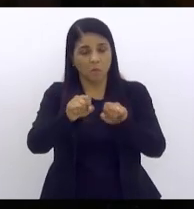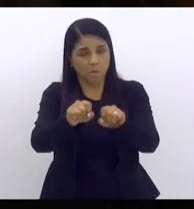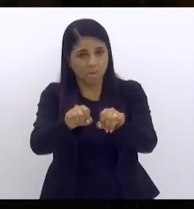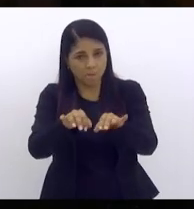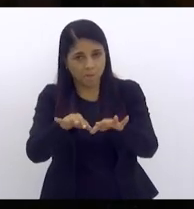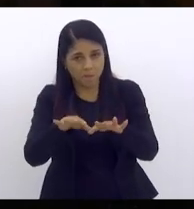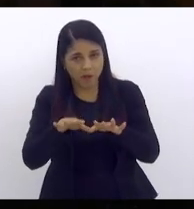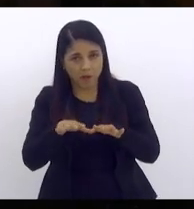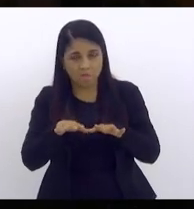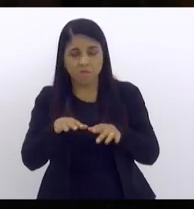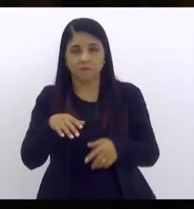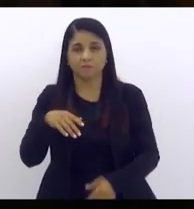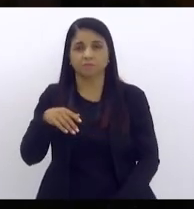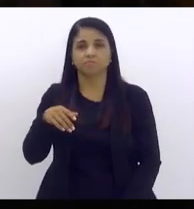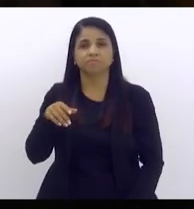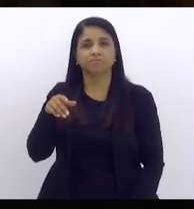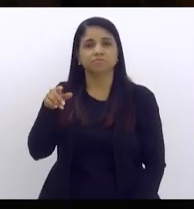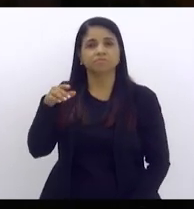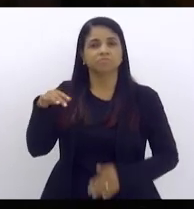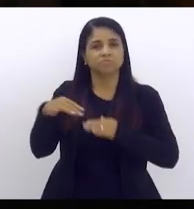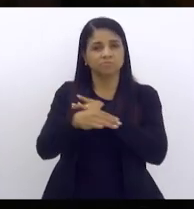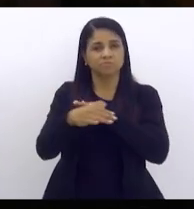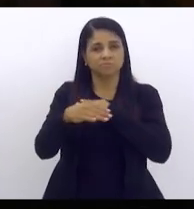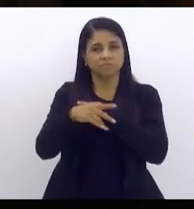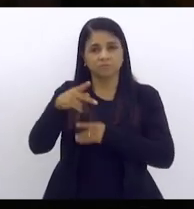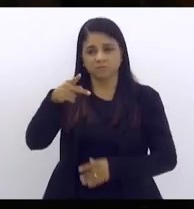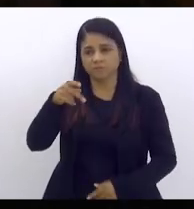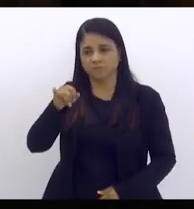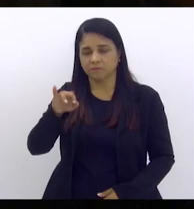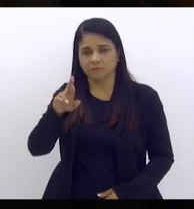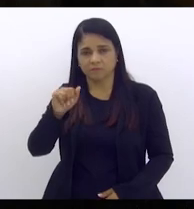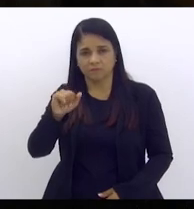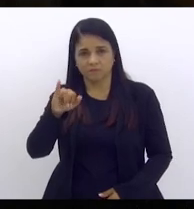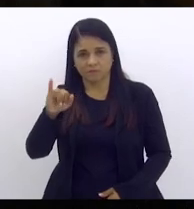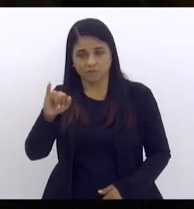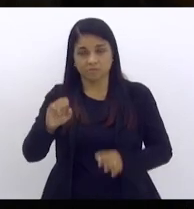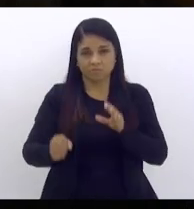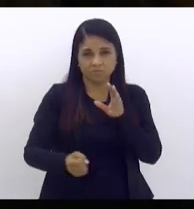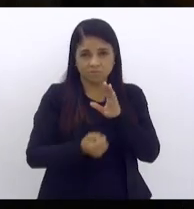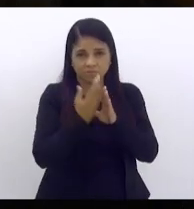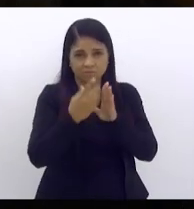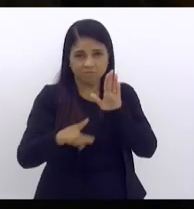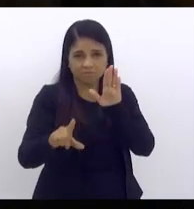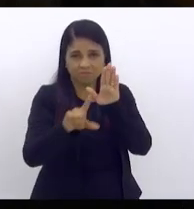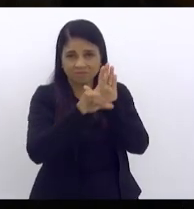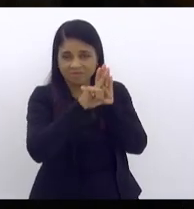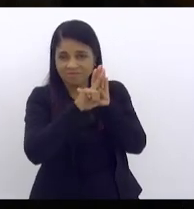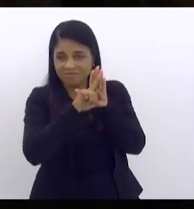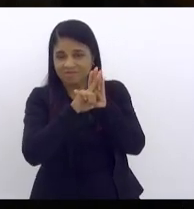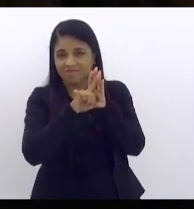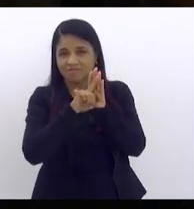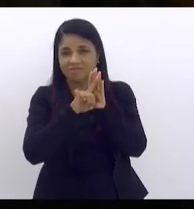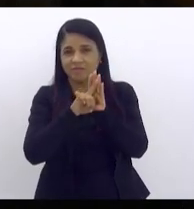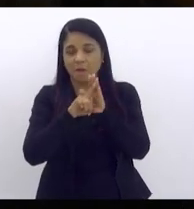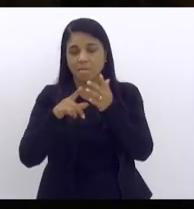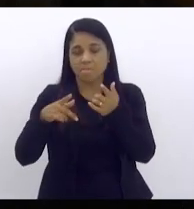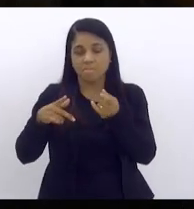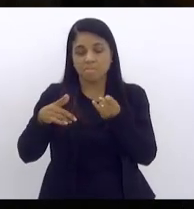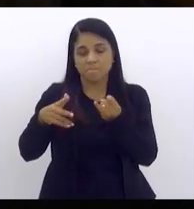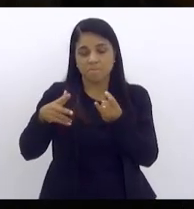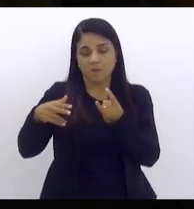de Barra do Piraí, que produzisse legislações para castrar as mulheres.